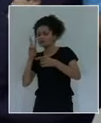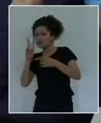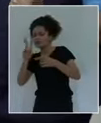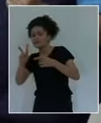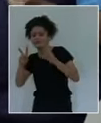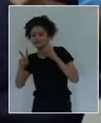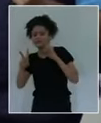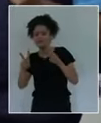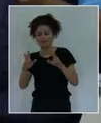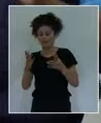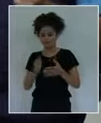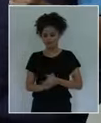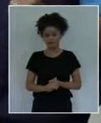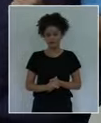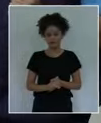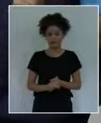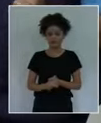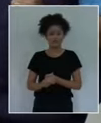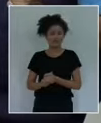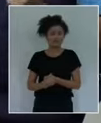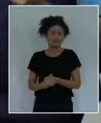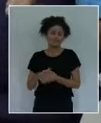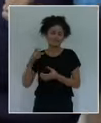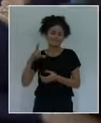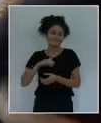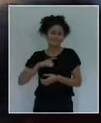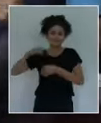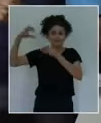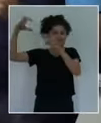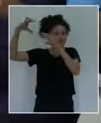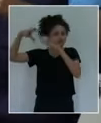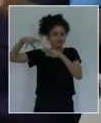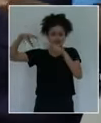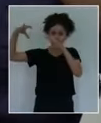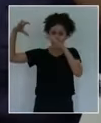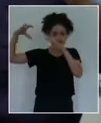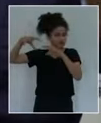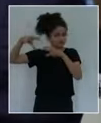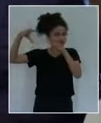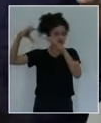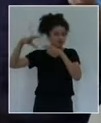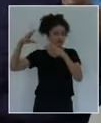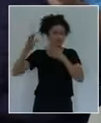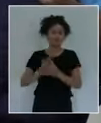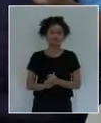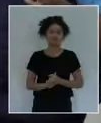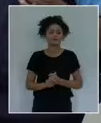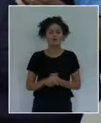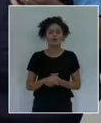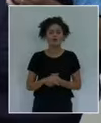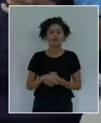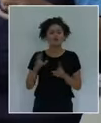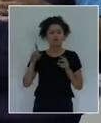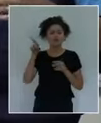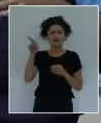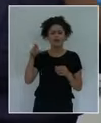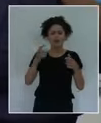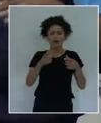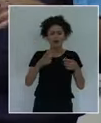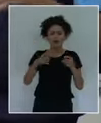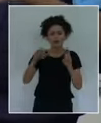Mas a quantidade de água que veio foi surpreendente, foi muita água. E falando sobre a Vila Oliveira, tinha